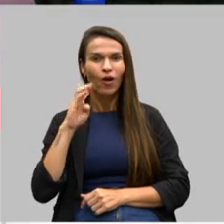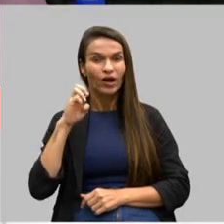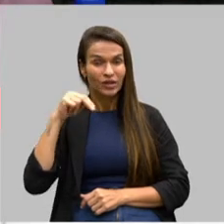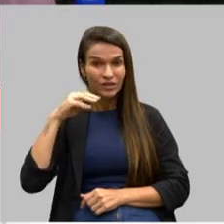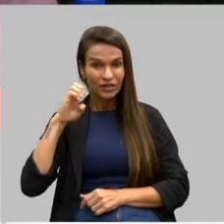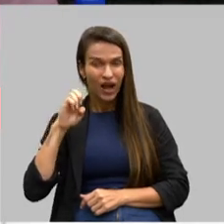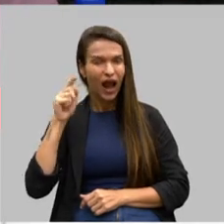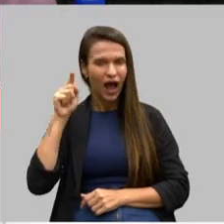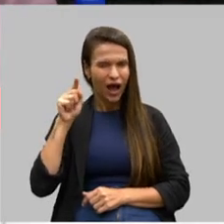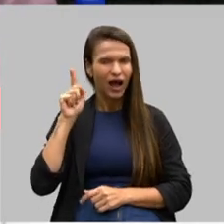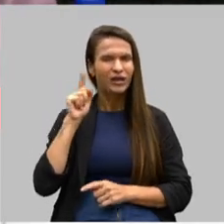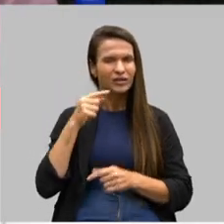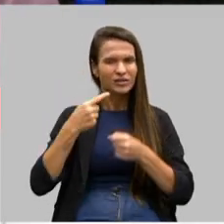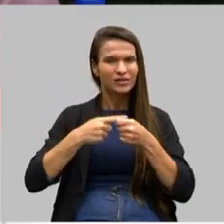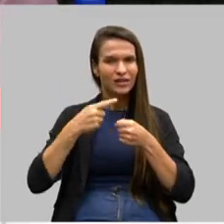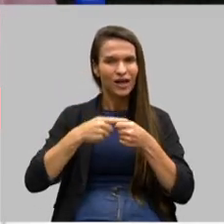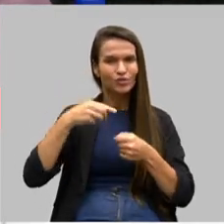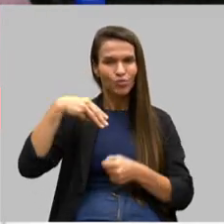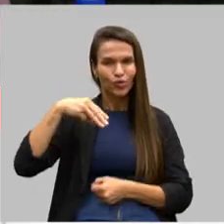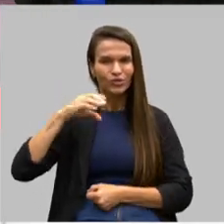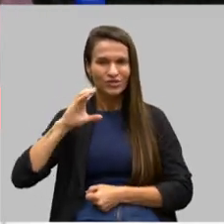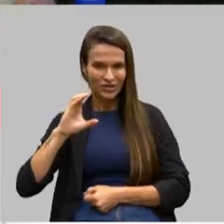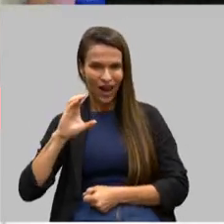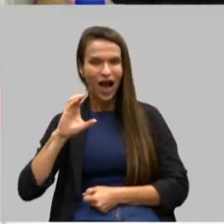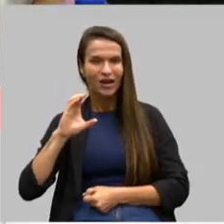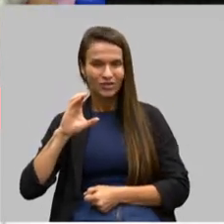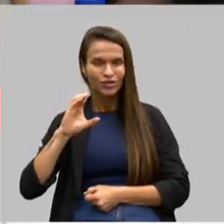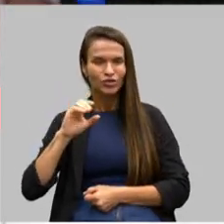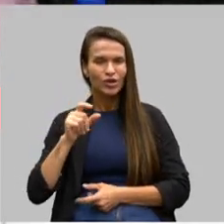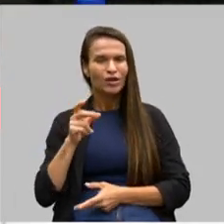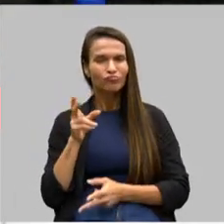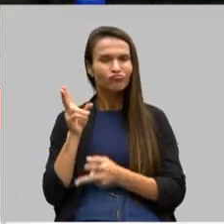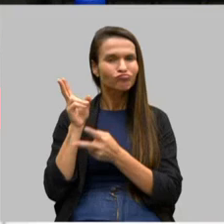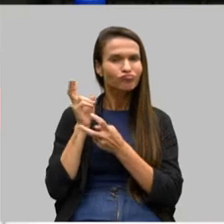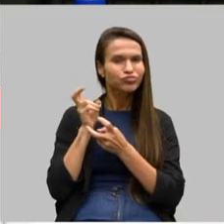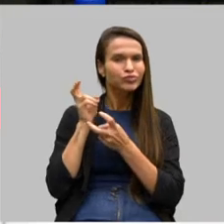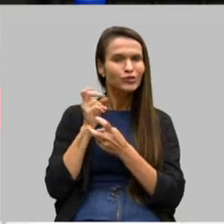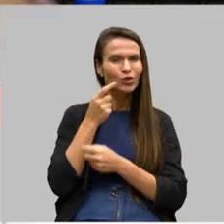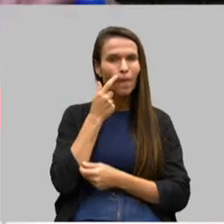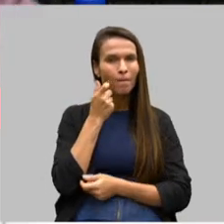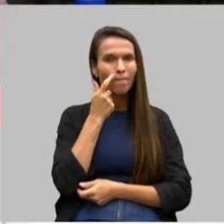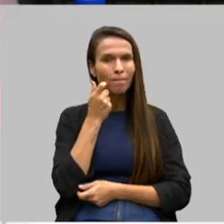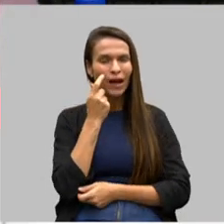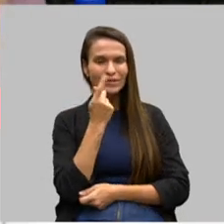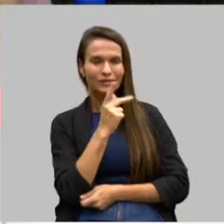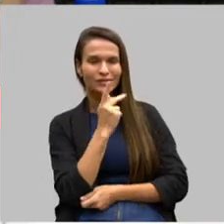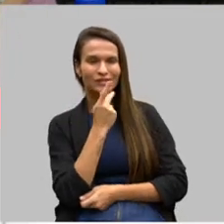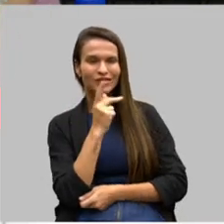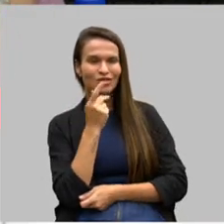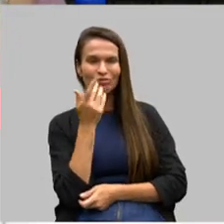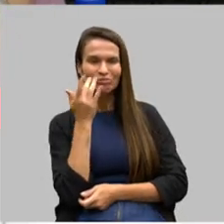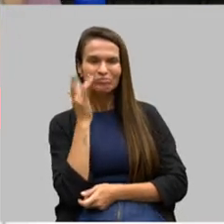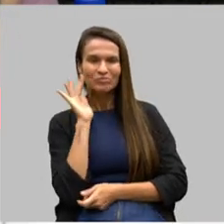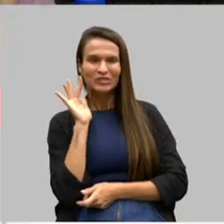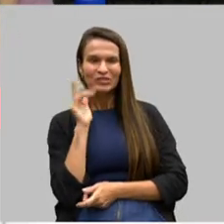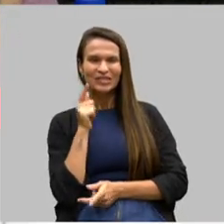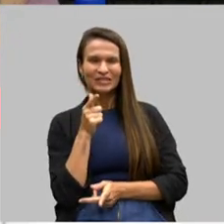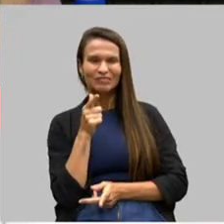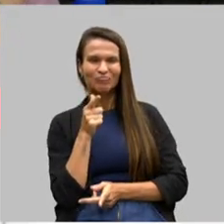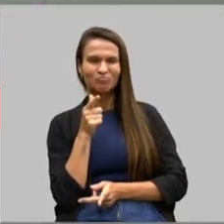fazia internato rural, e eu ouvia o teu pai, acho que você nem ainda era